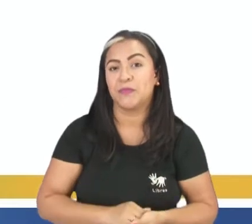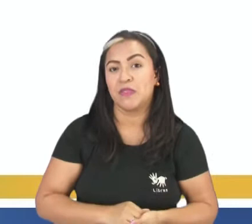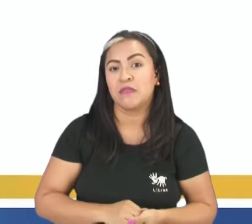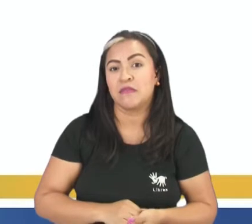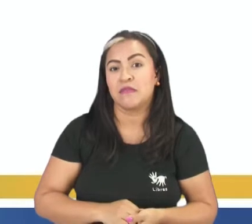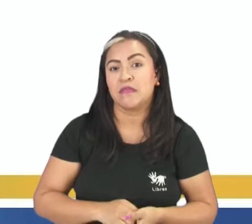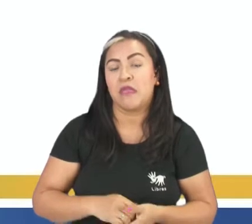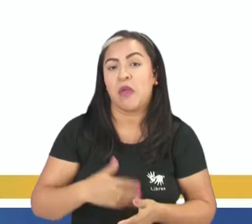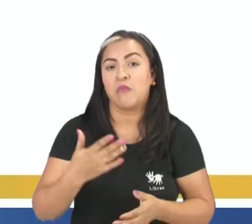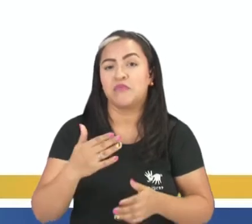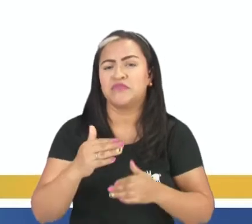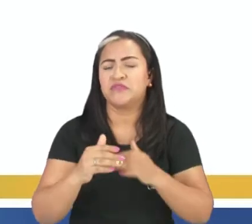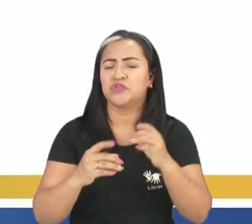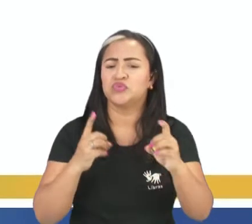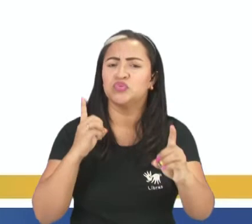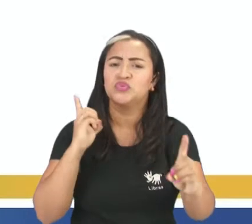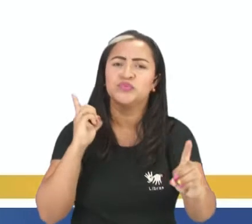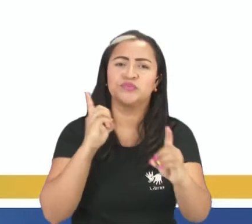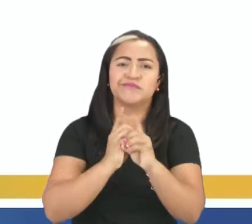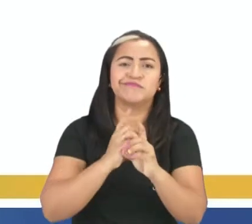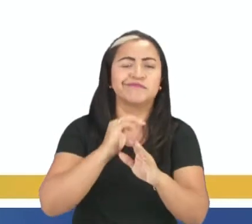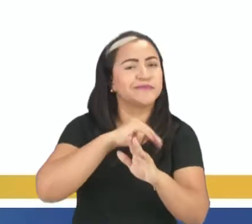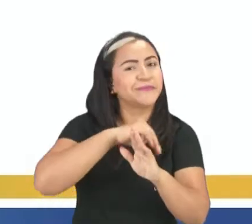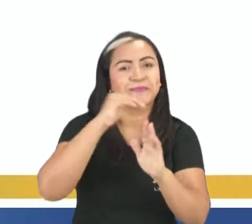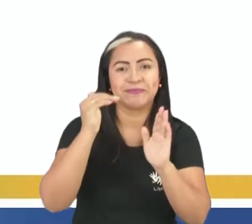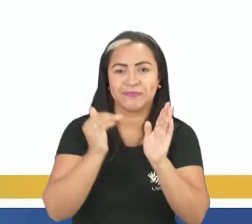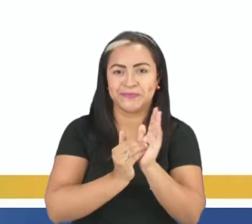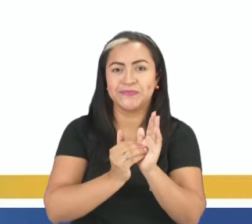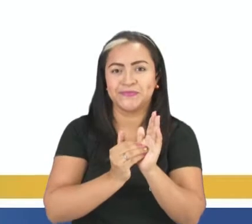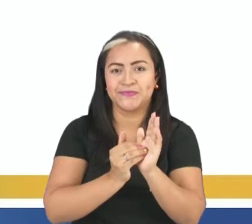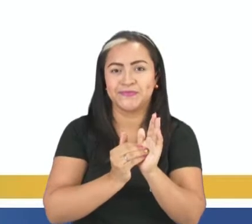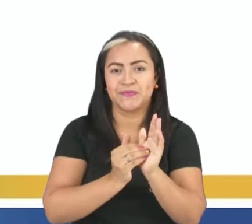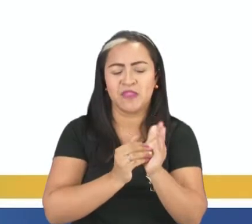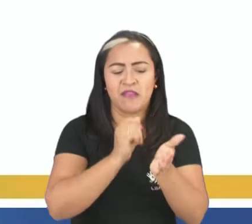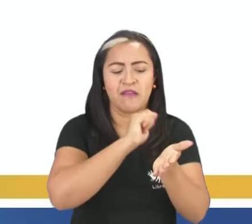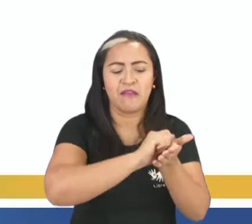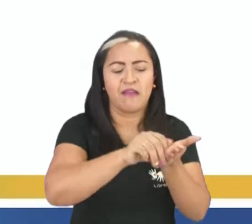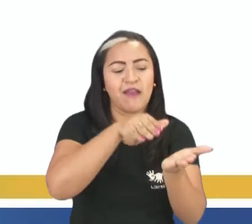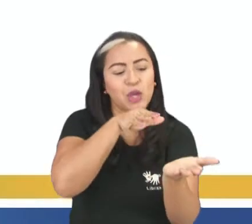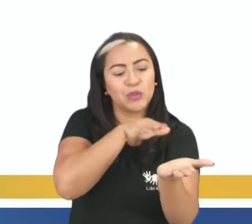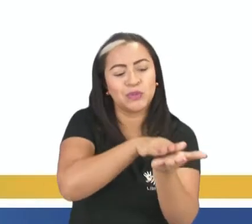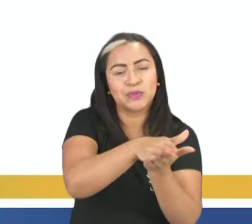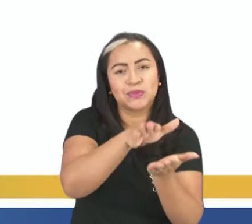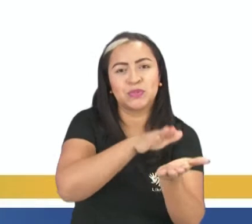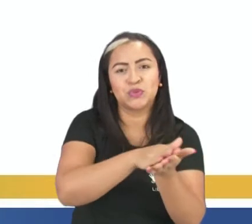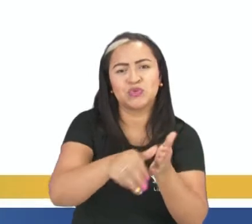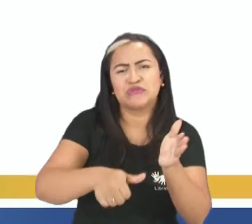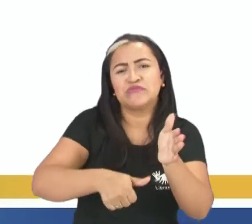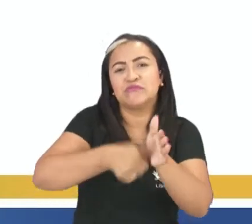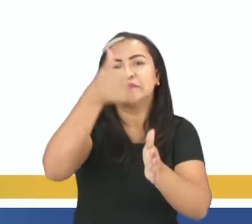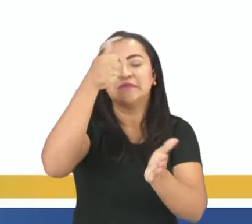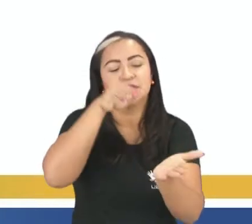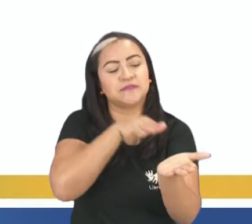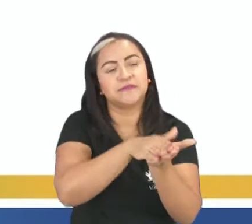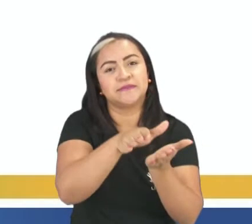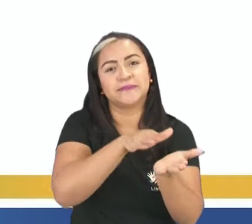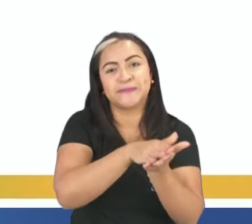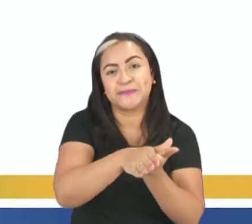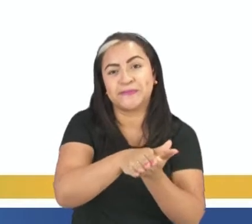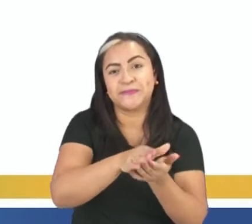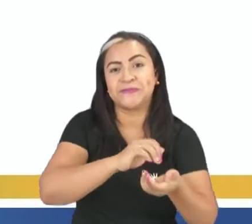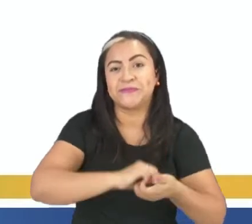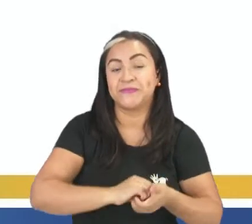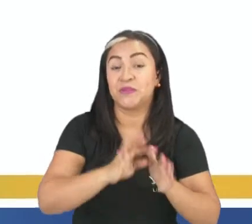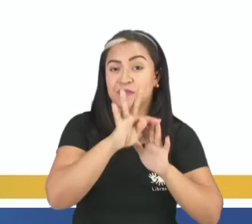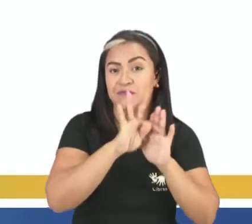vem sendo descoberto, A tipografia aqui é o quê? É a forma que eles impressam os seus textos, Imprimiam ali os seus